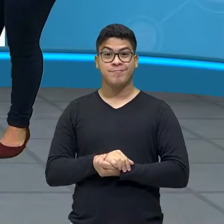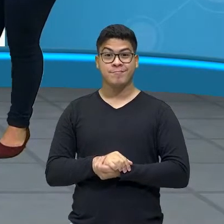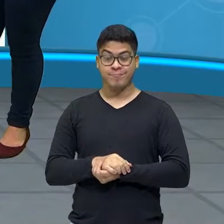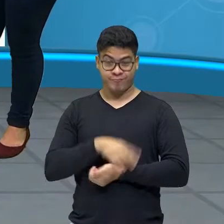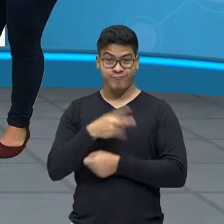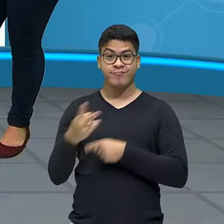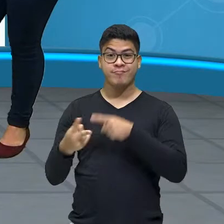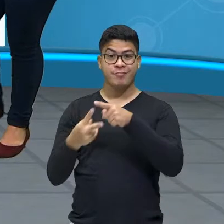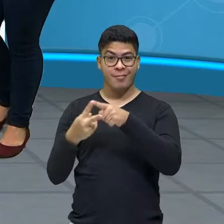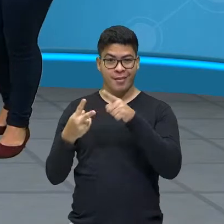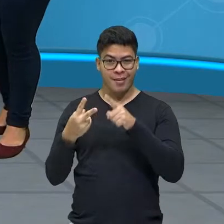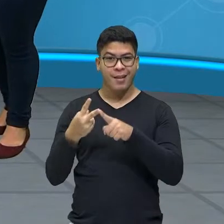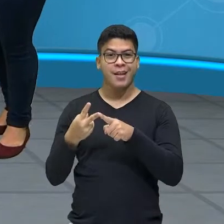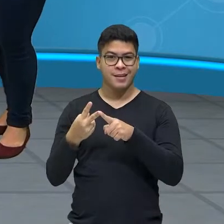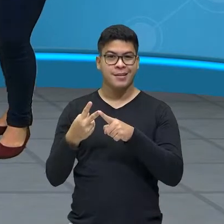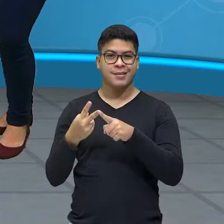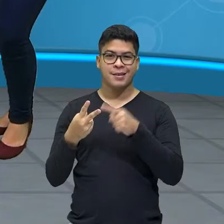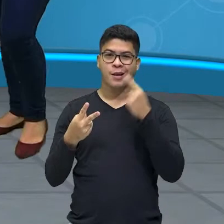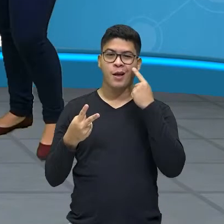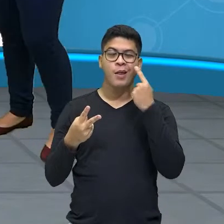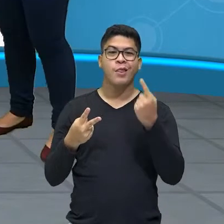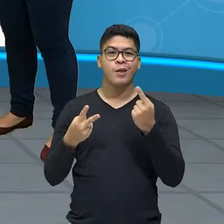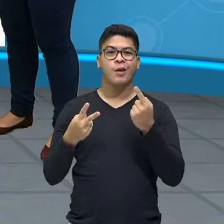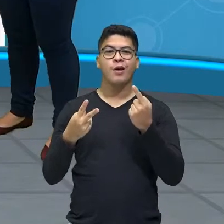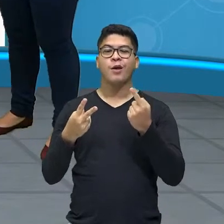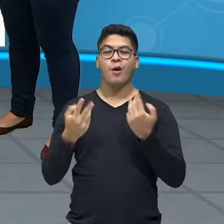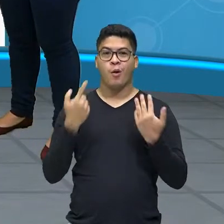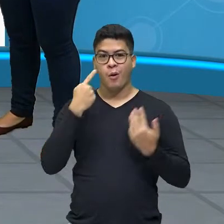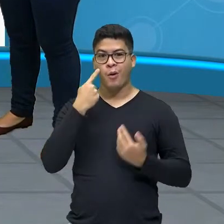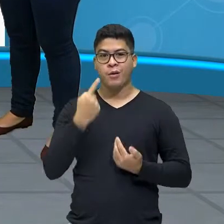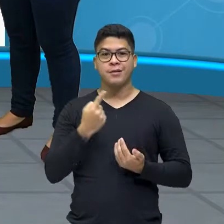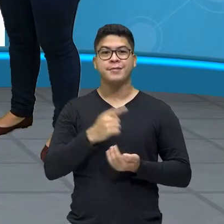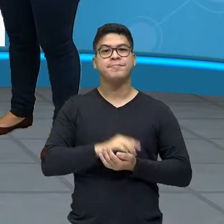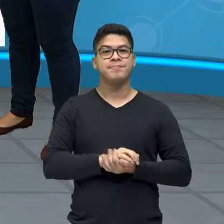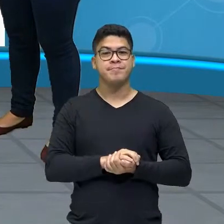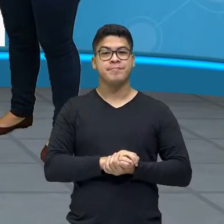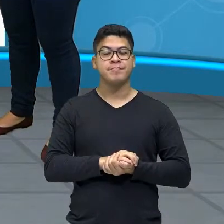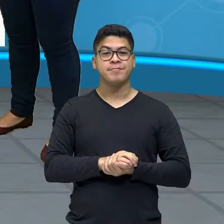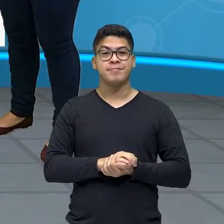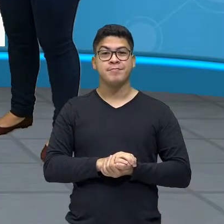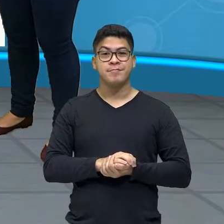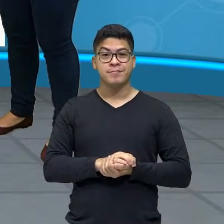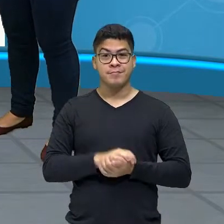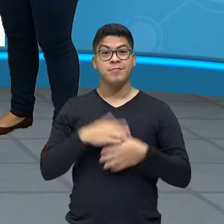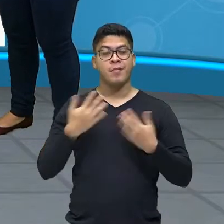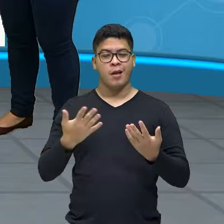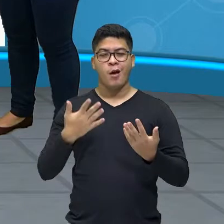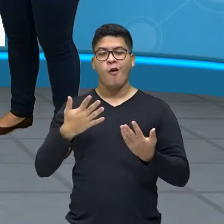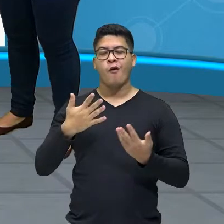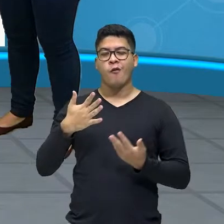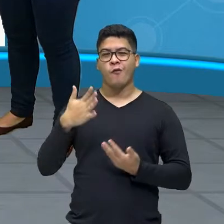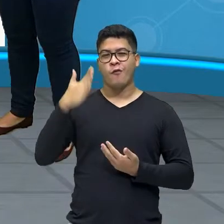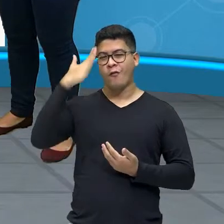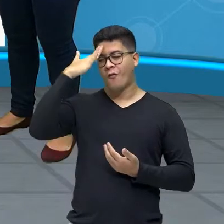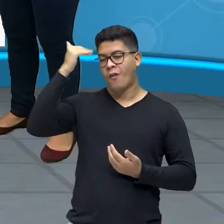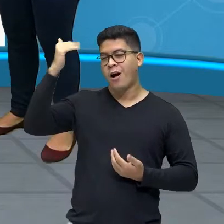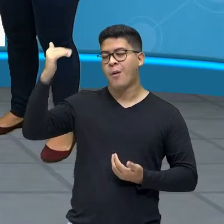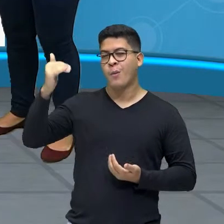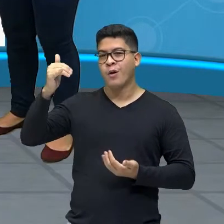na região norte, eu vou apresentar duas danças para vocês, que é o nosso querido e famoso